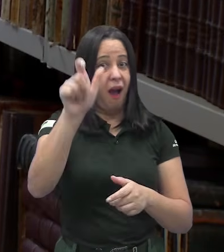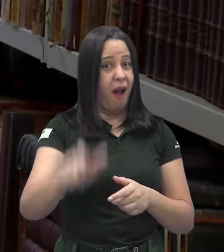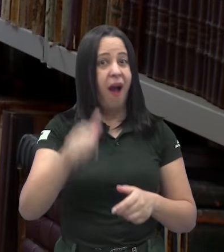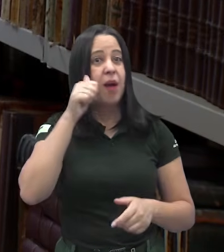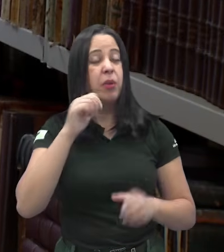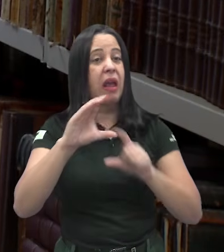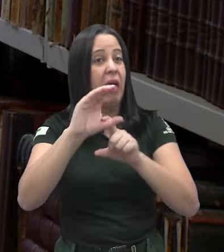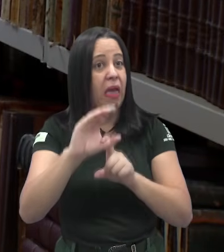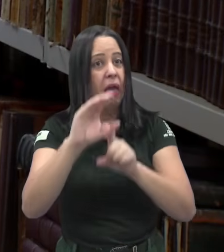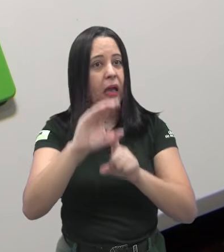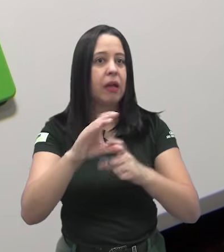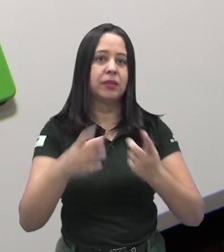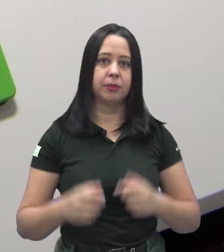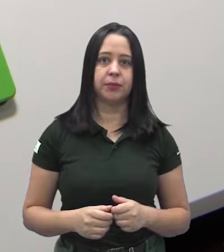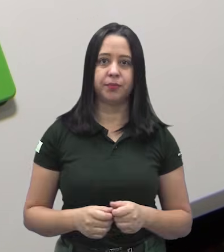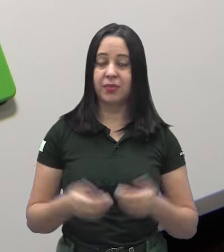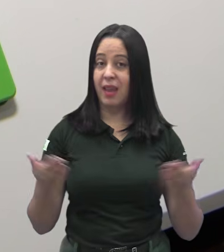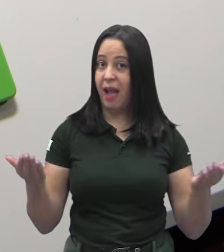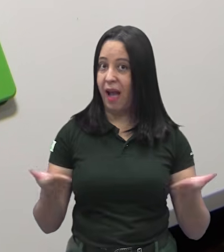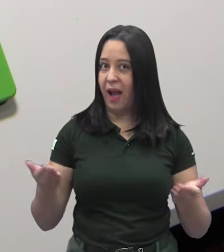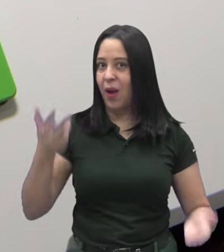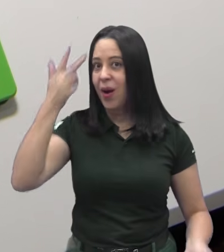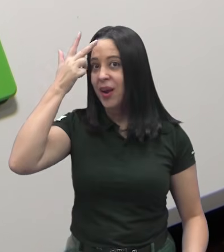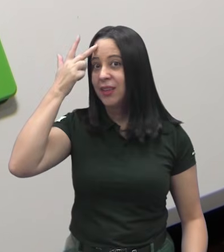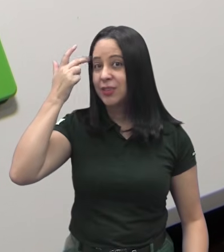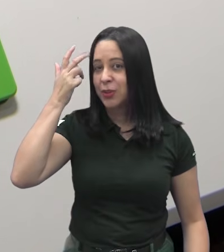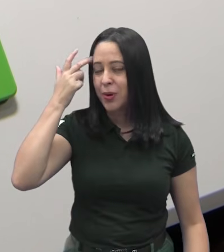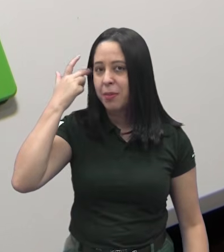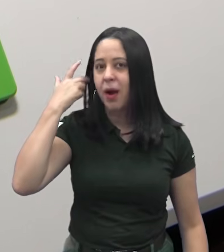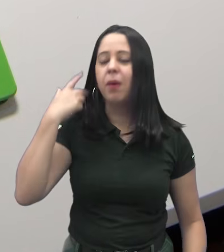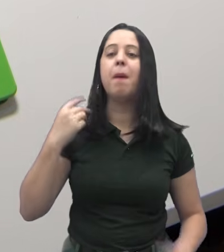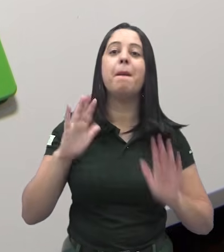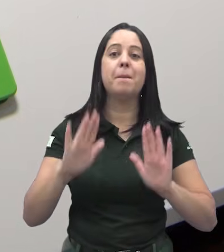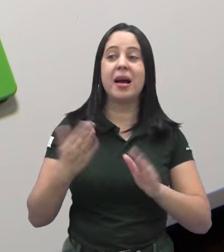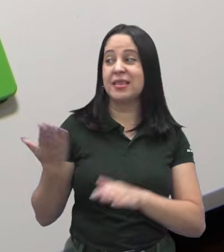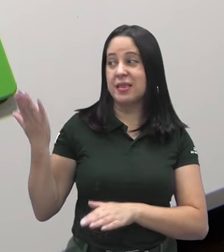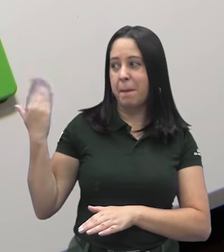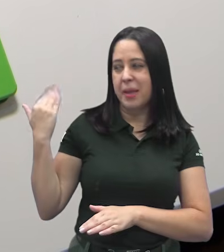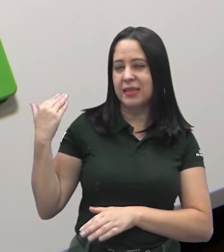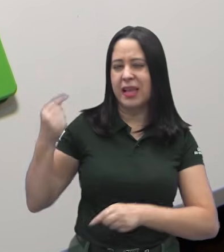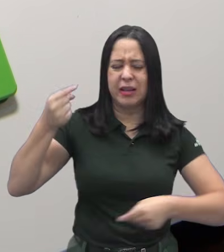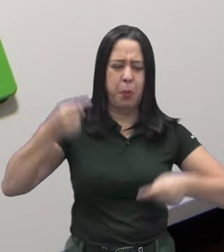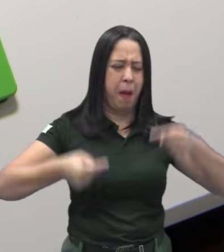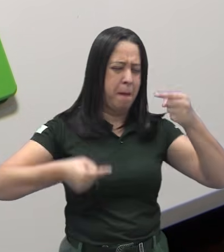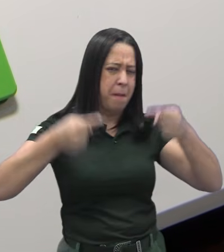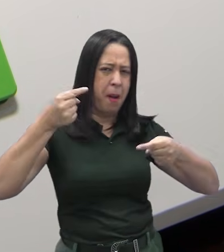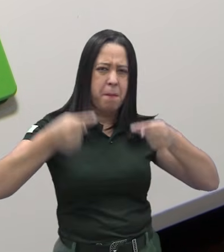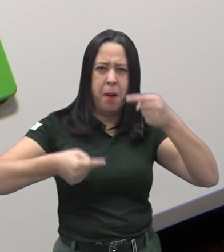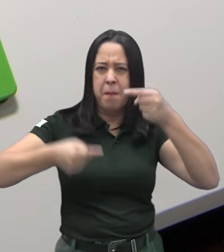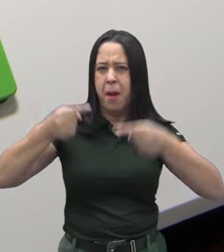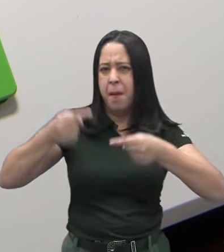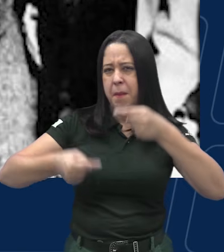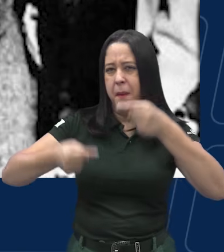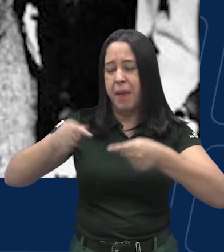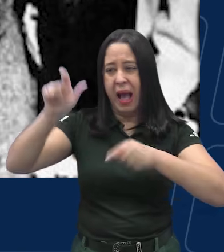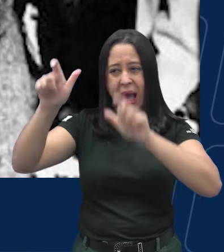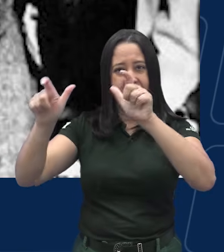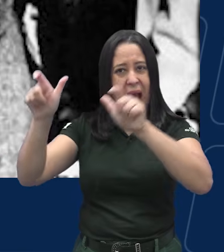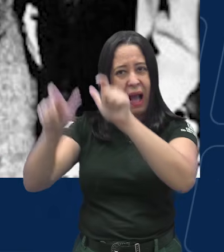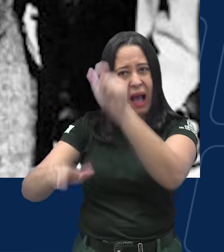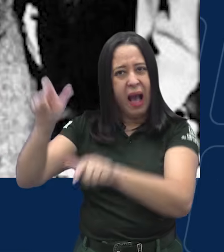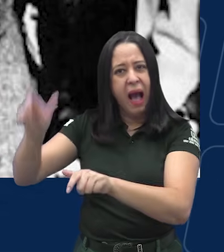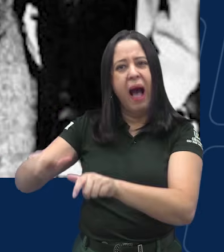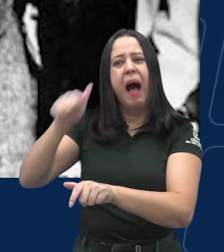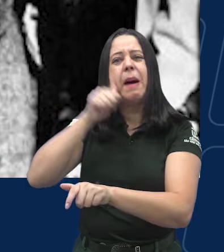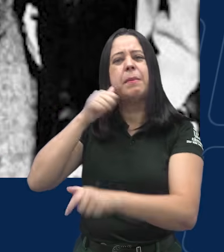conseguir exercer esse direito ao voto. O que hoje é naturalizado já foi objeto de muitas discussões políticas. A luta